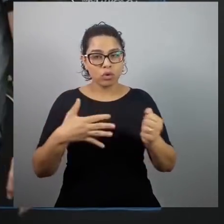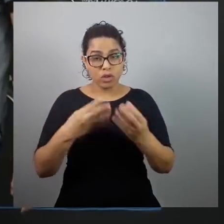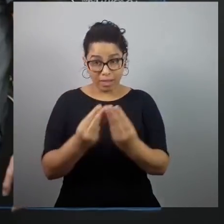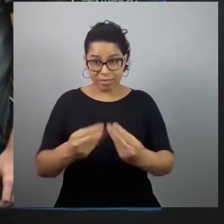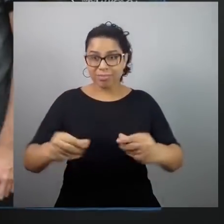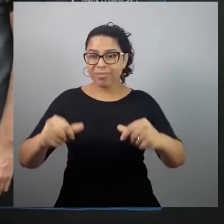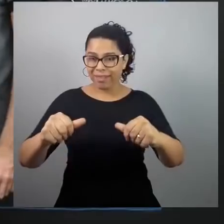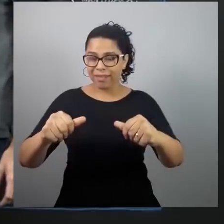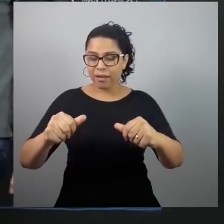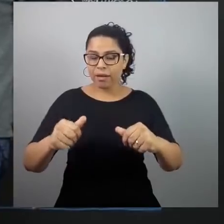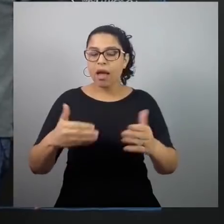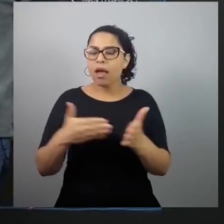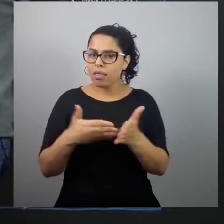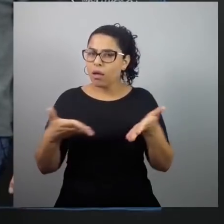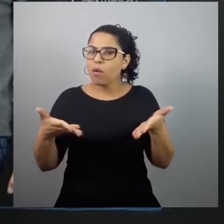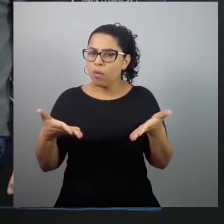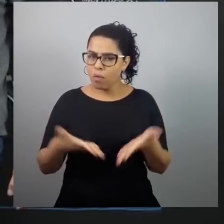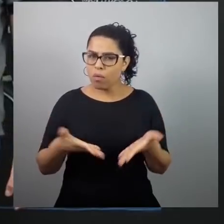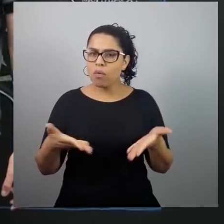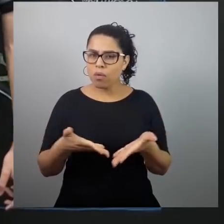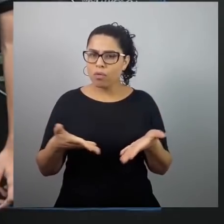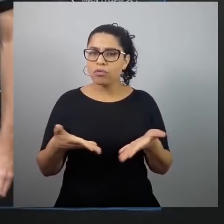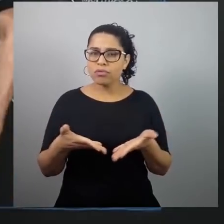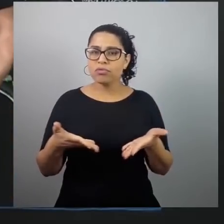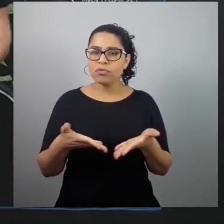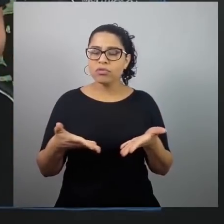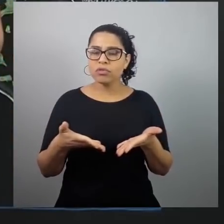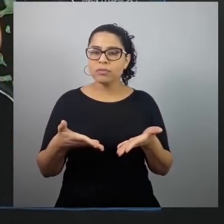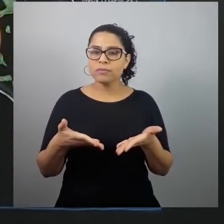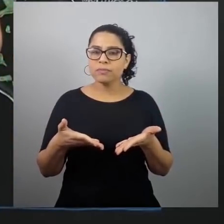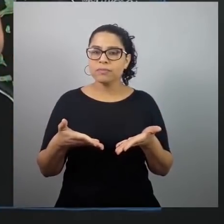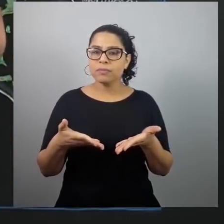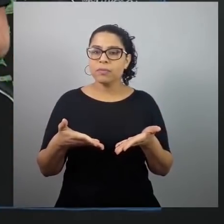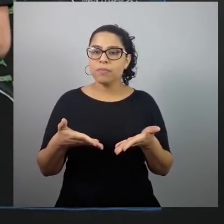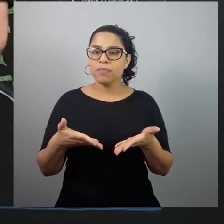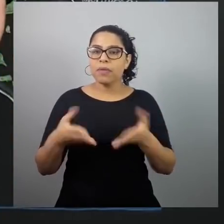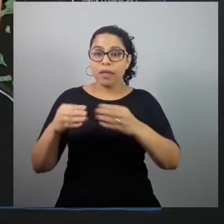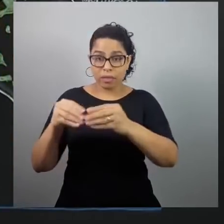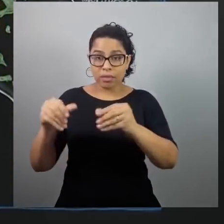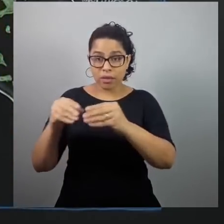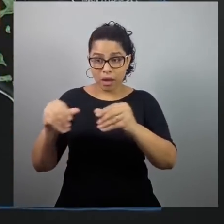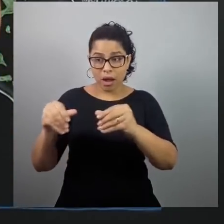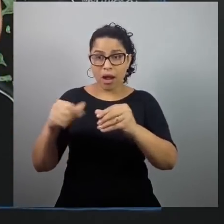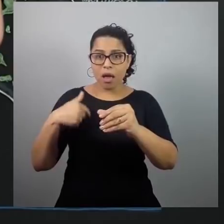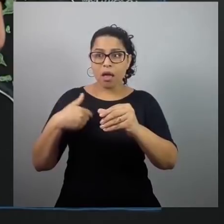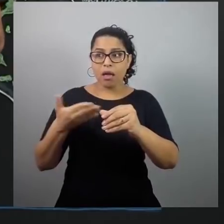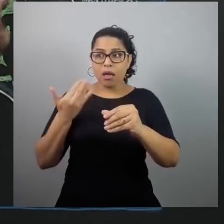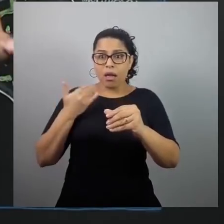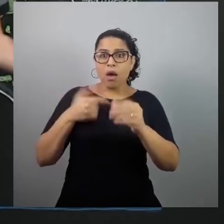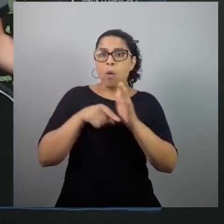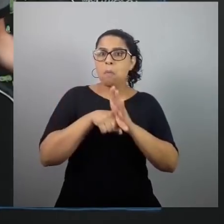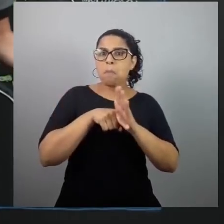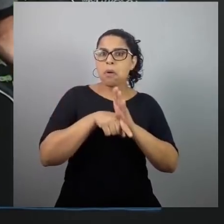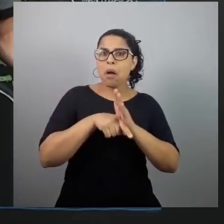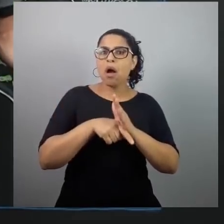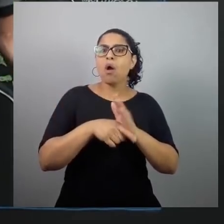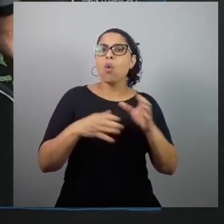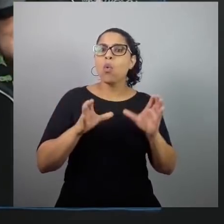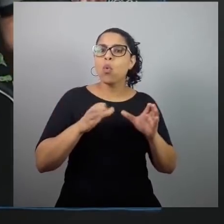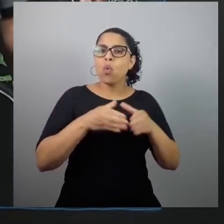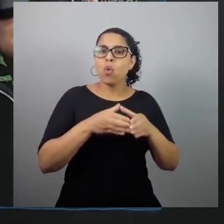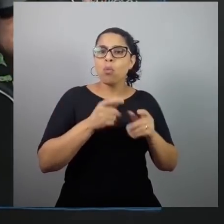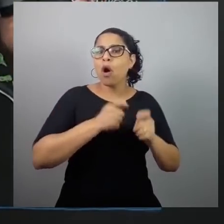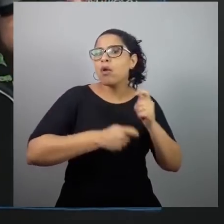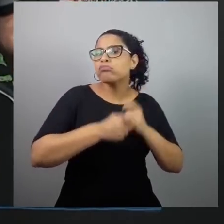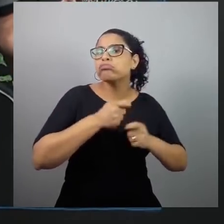terra. Ainda assim, até hoje, as reservas indígenas, por vezes, são questionadas, né, por grupos econômicos que